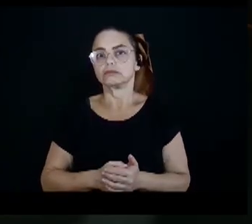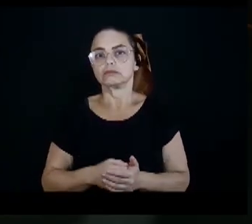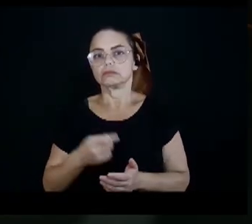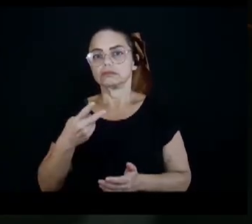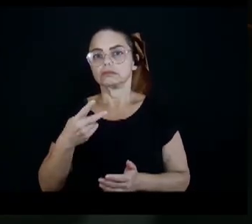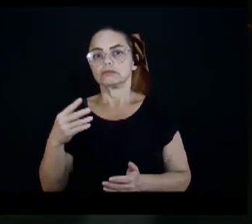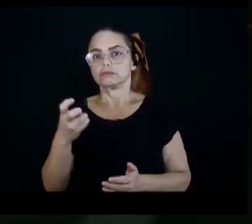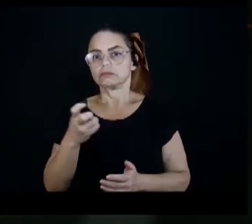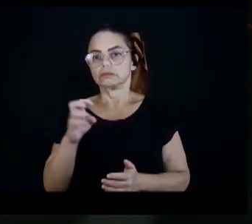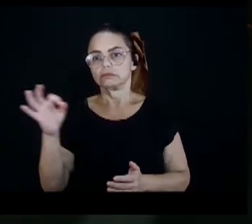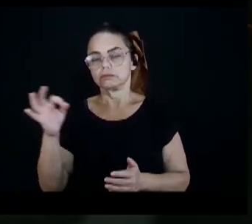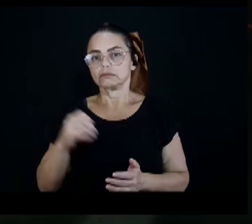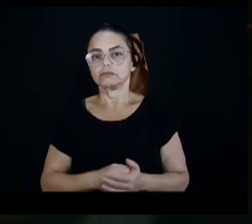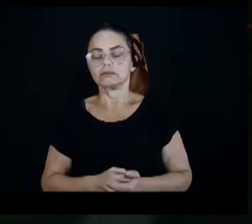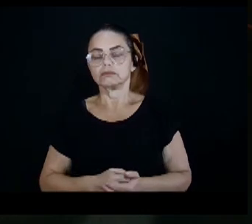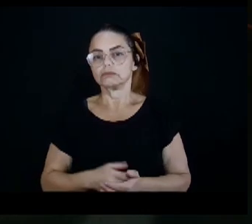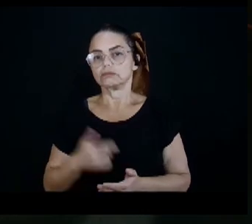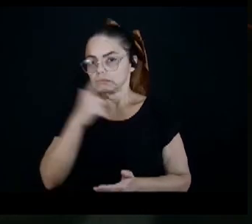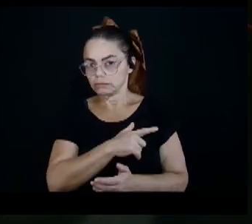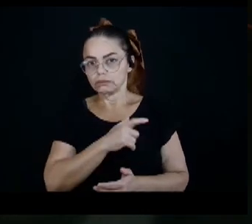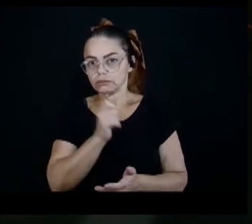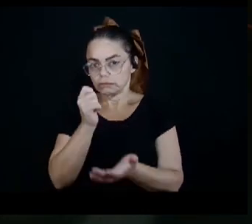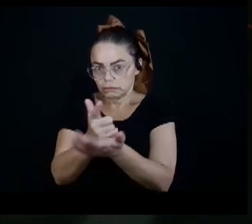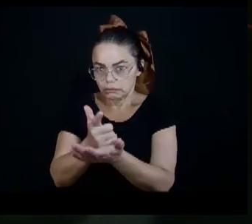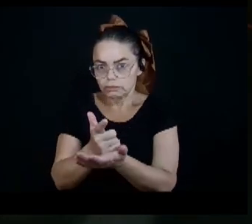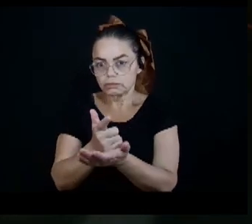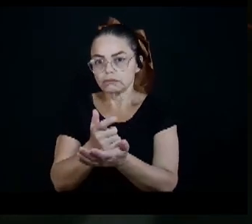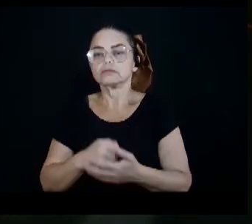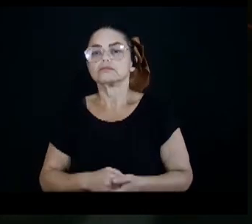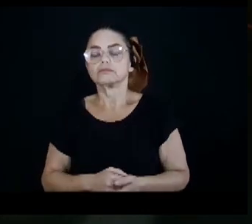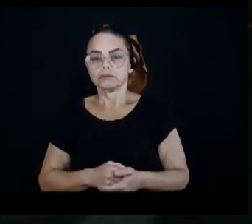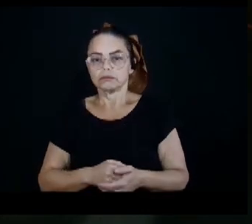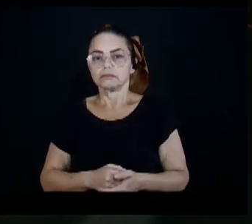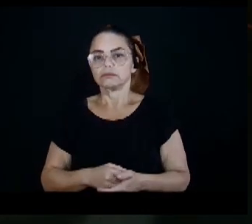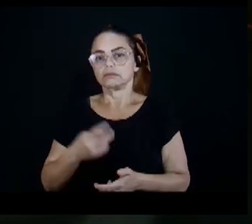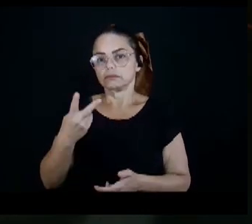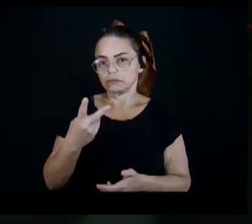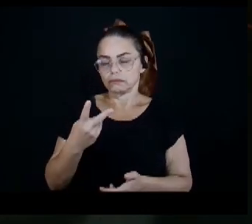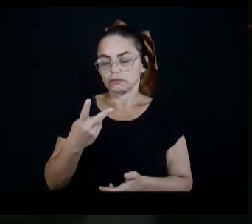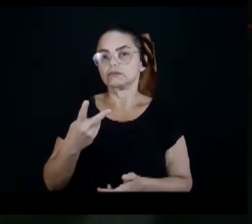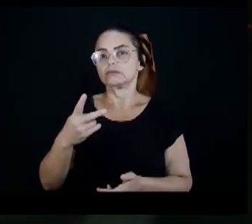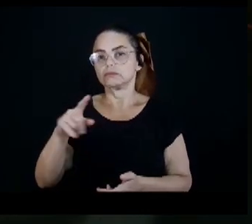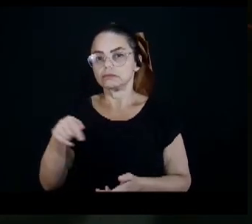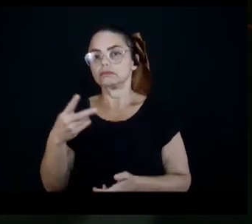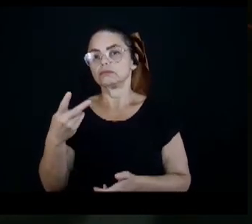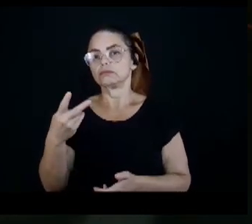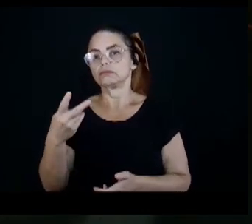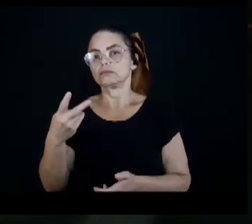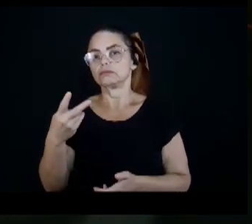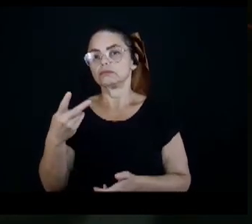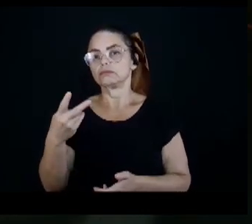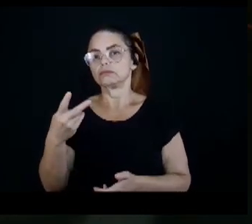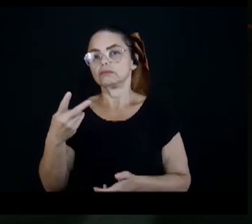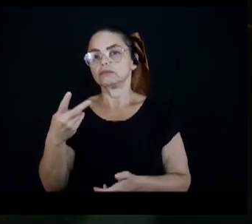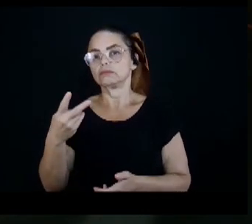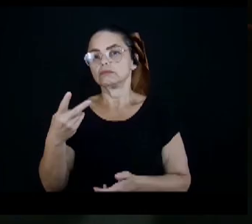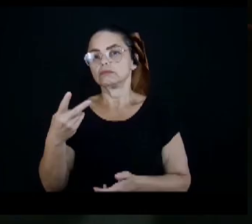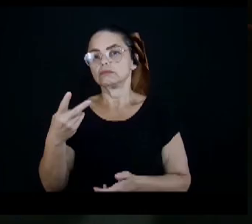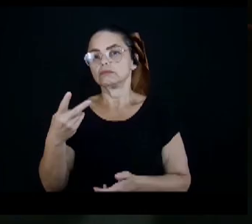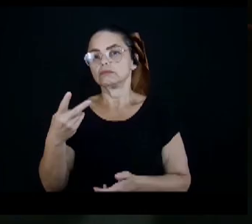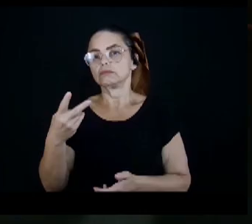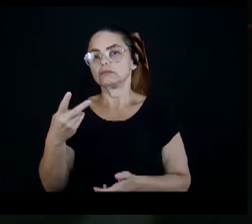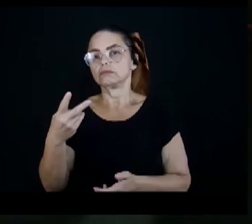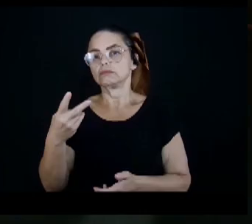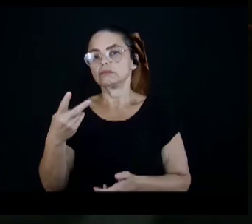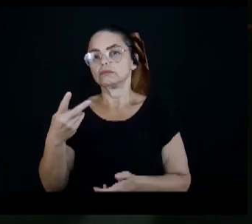Quem consegue pagar, né, 2.200 por mês é quem